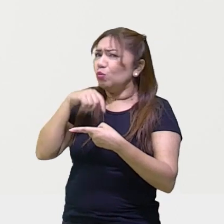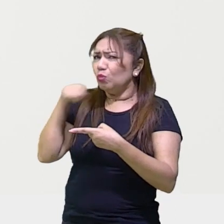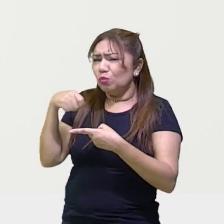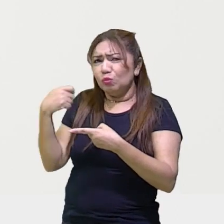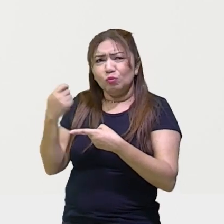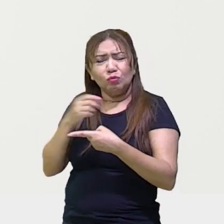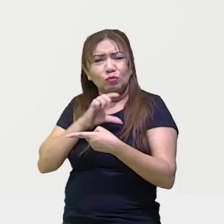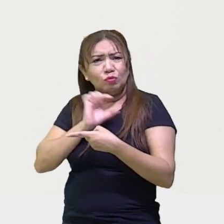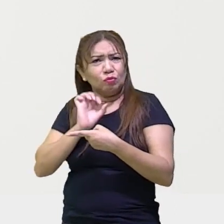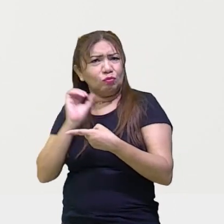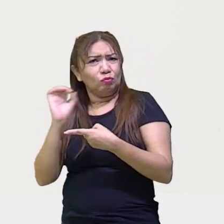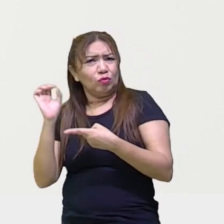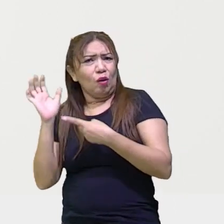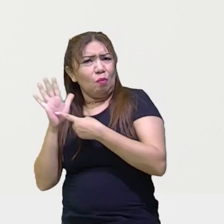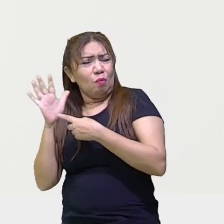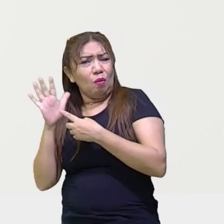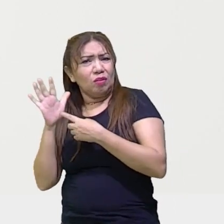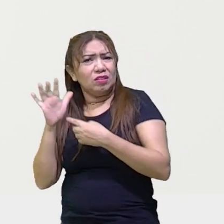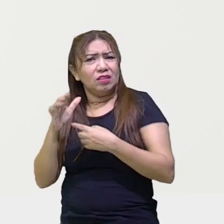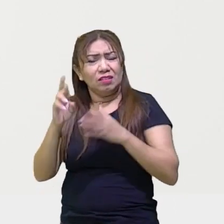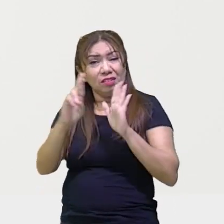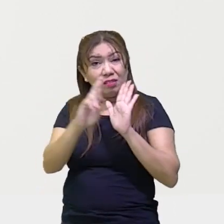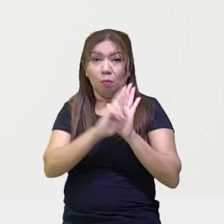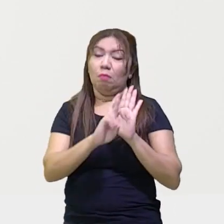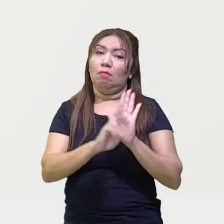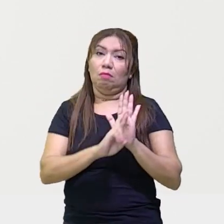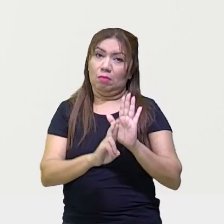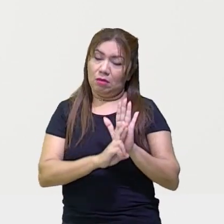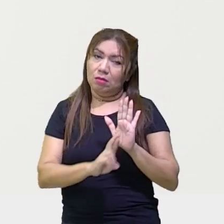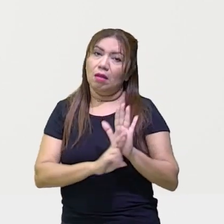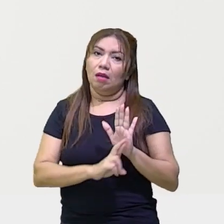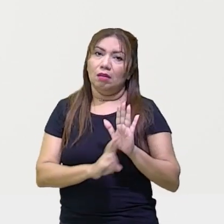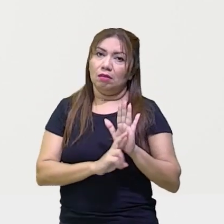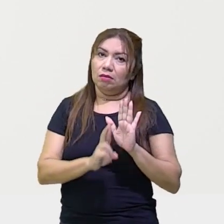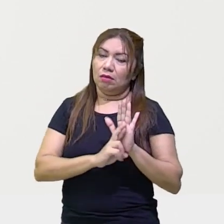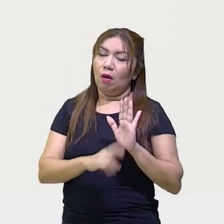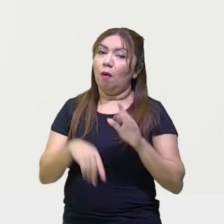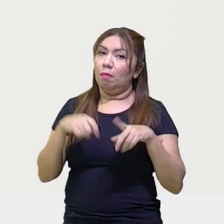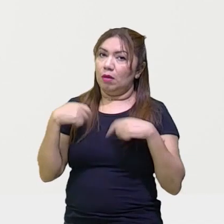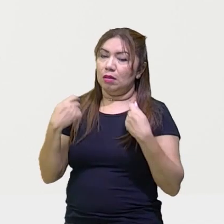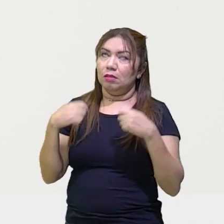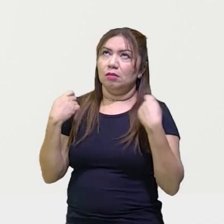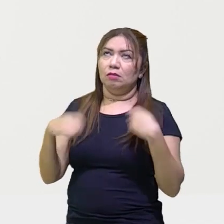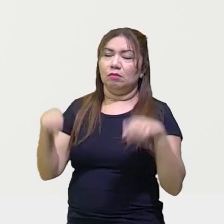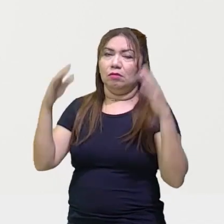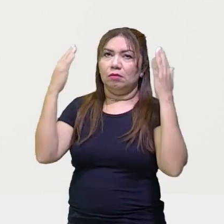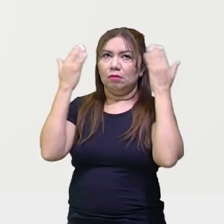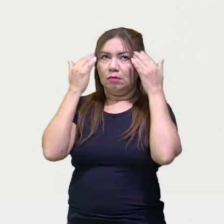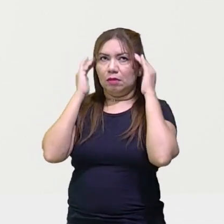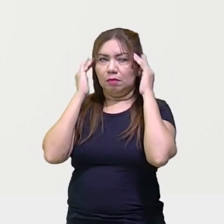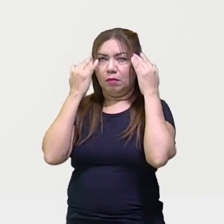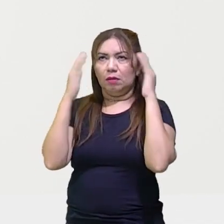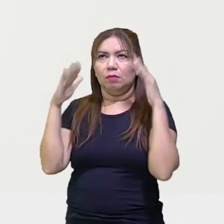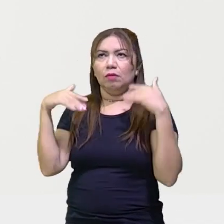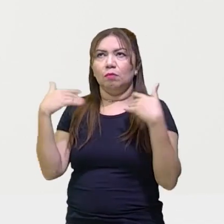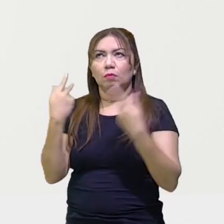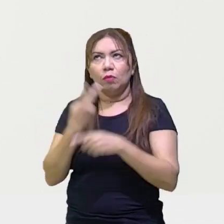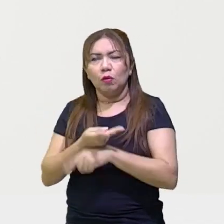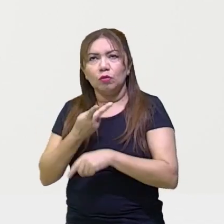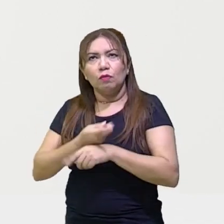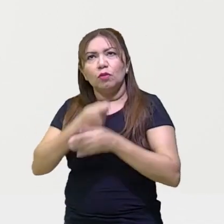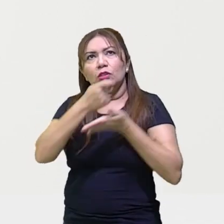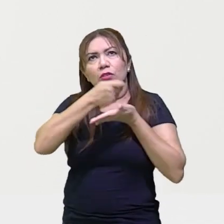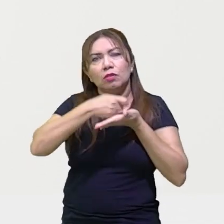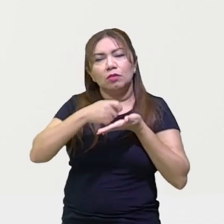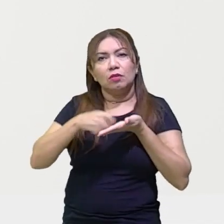gente está fazendo aqui, ó, são as regras. As regras que eu vou me ater quando eu estiver escrevendo. Ou